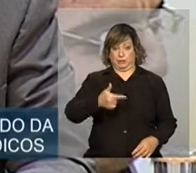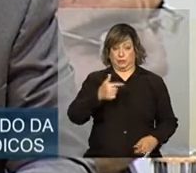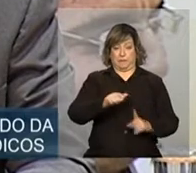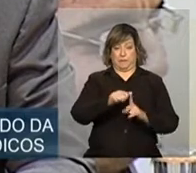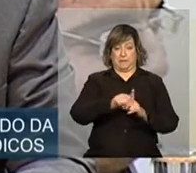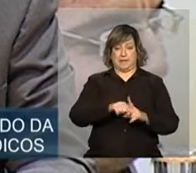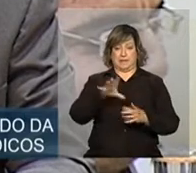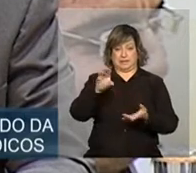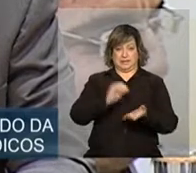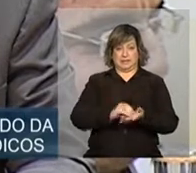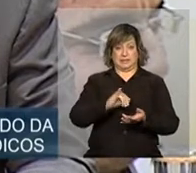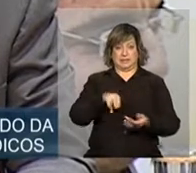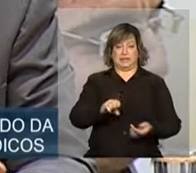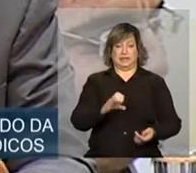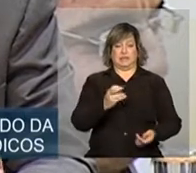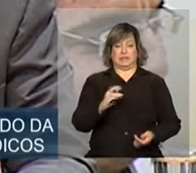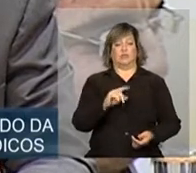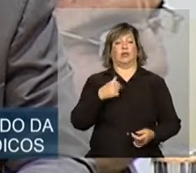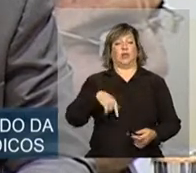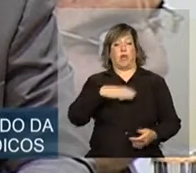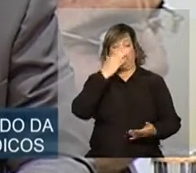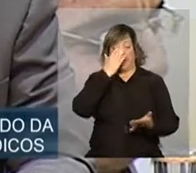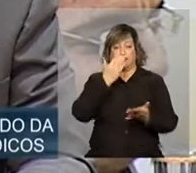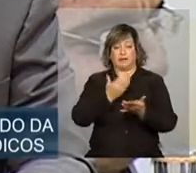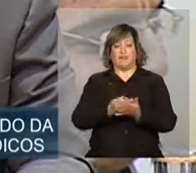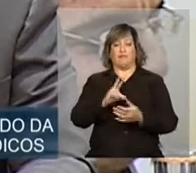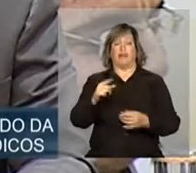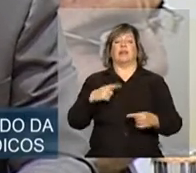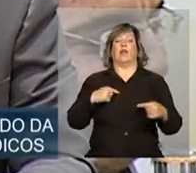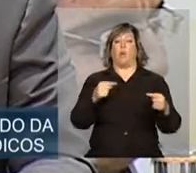inscrição que não aqui temos que ter uma combinação